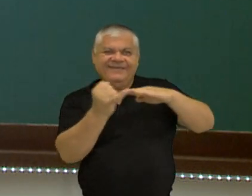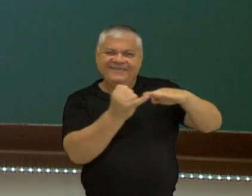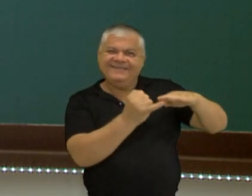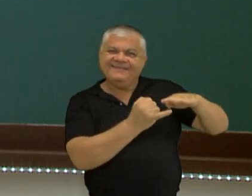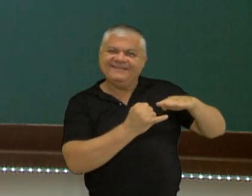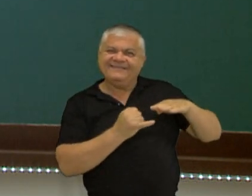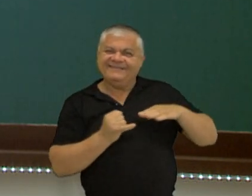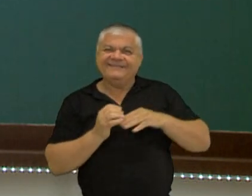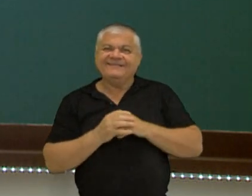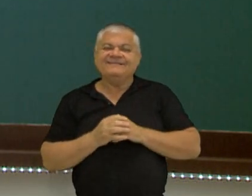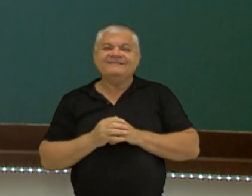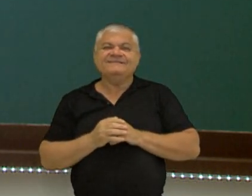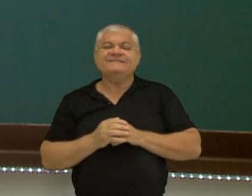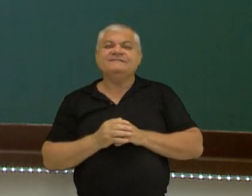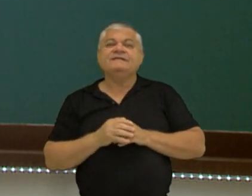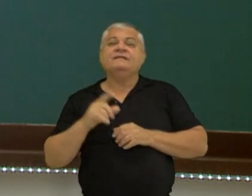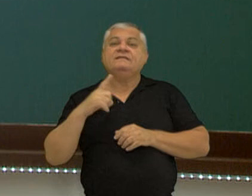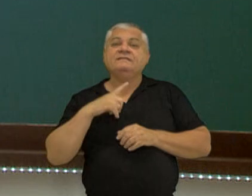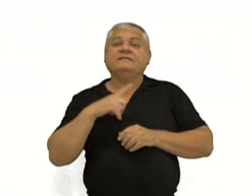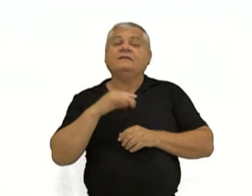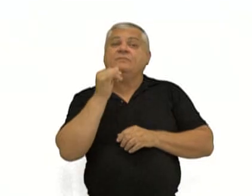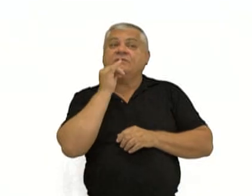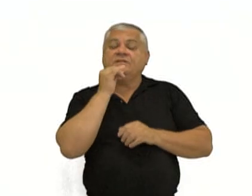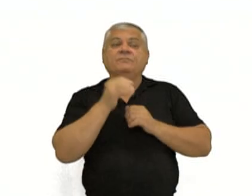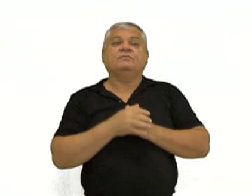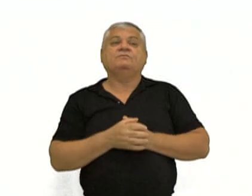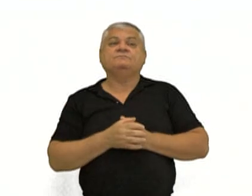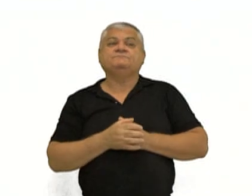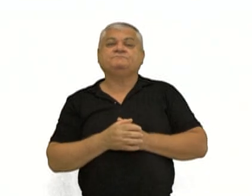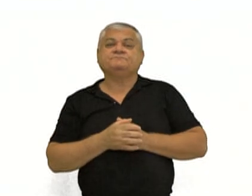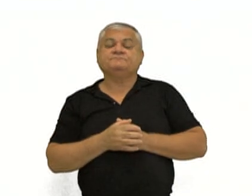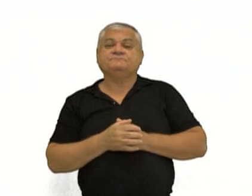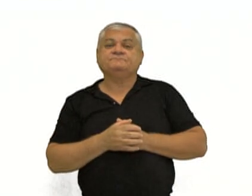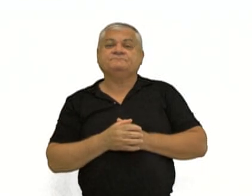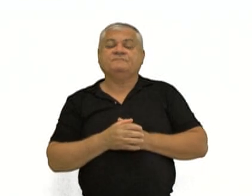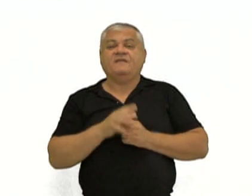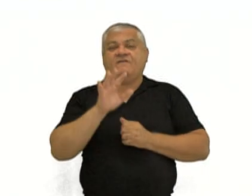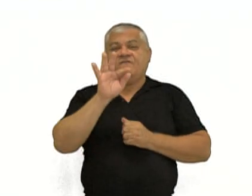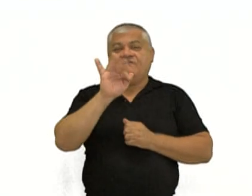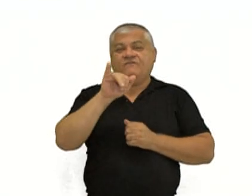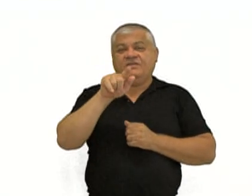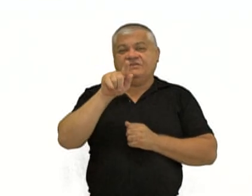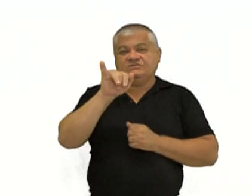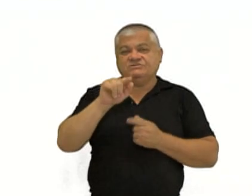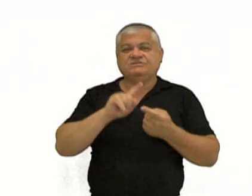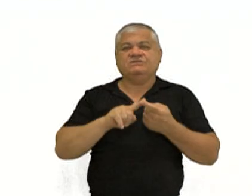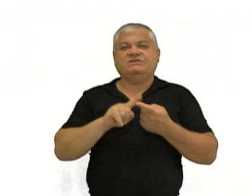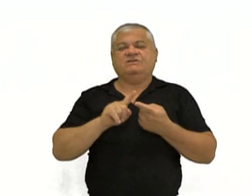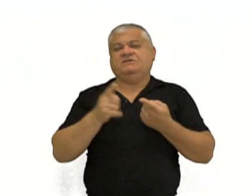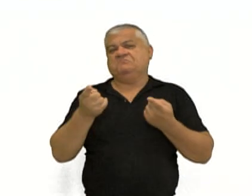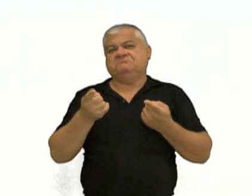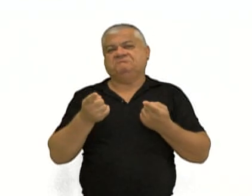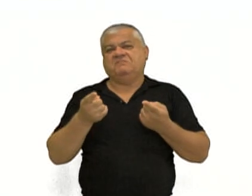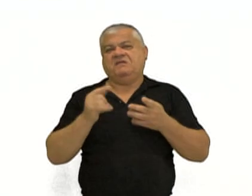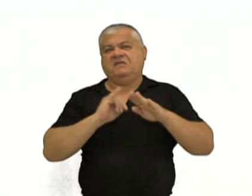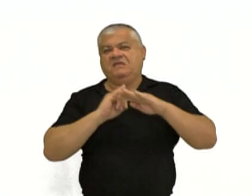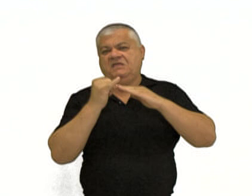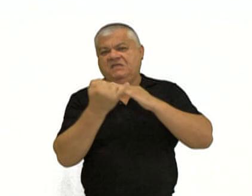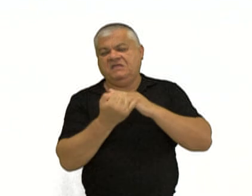de ilhas, certo? Então nós temos ali, por exemplo, Fiji, Vanuatu,